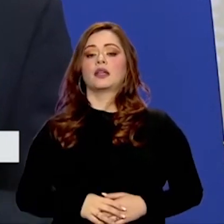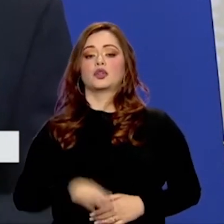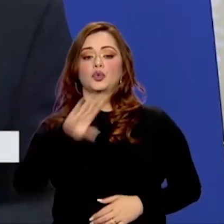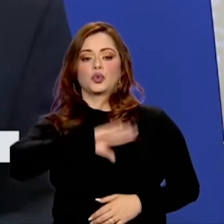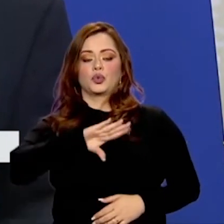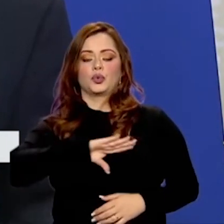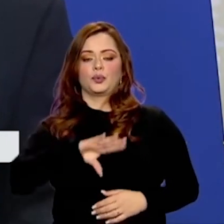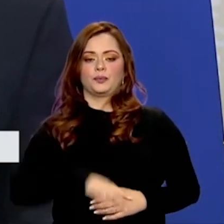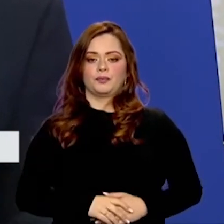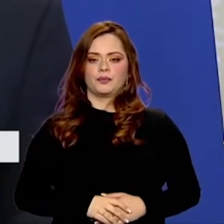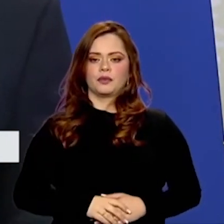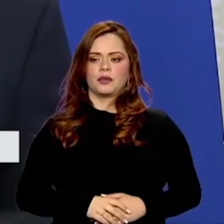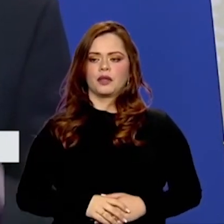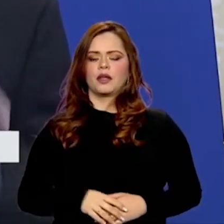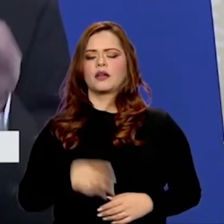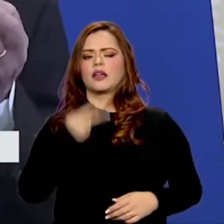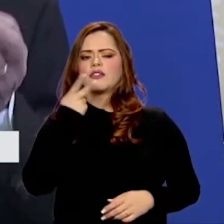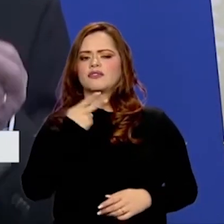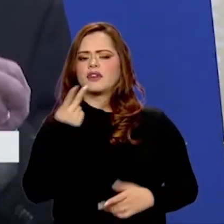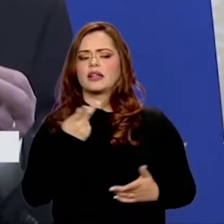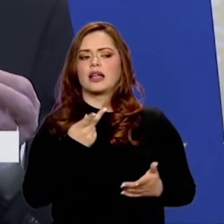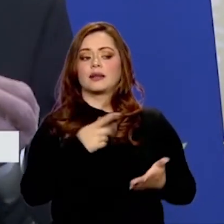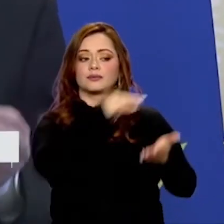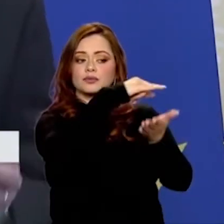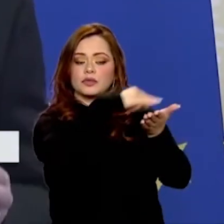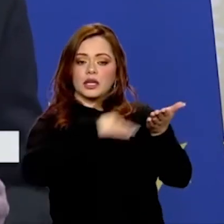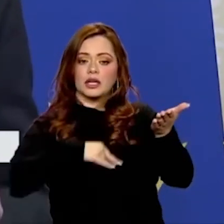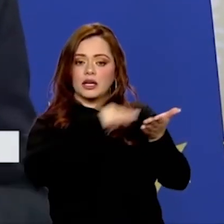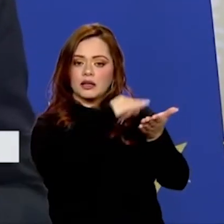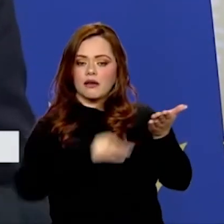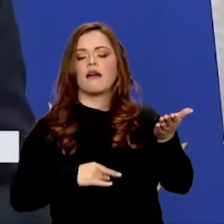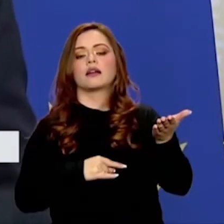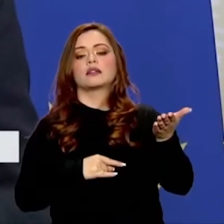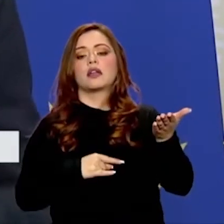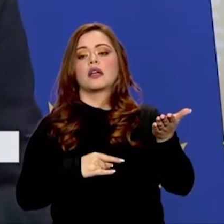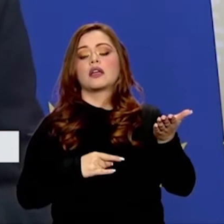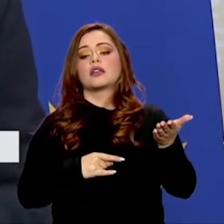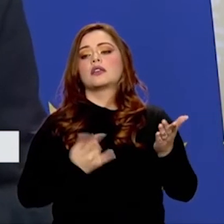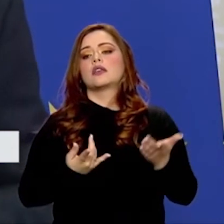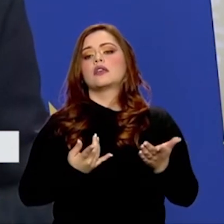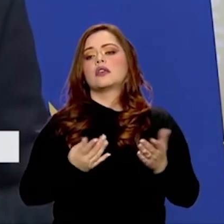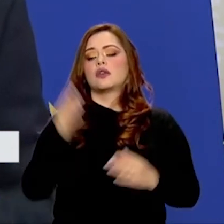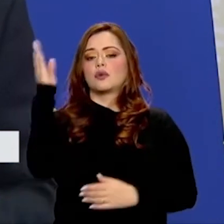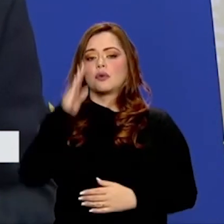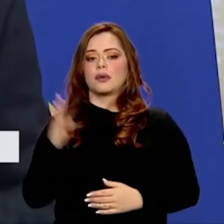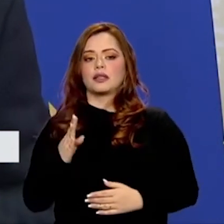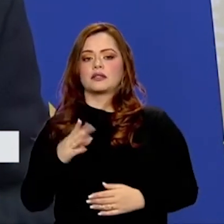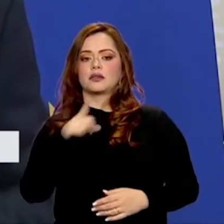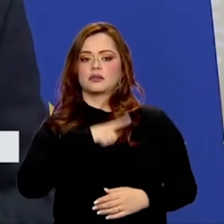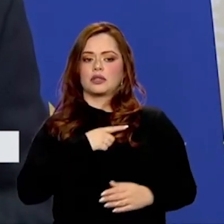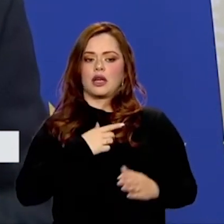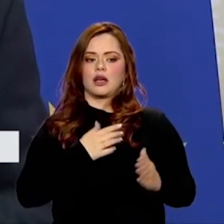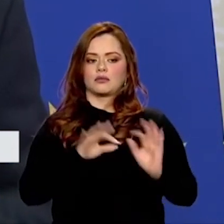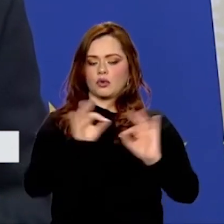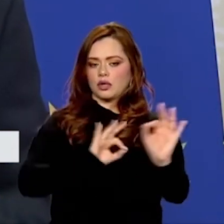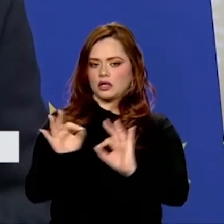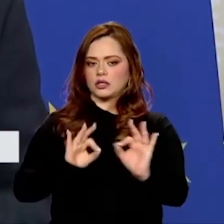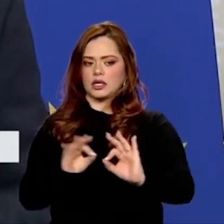Queria voltar à questão da carta que o Brasil está a preparar de resposta às exigências